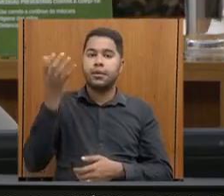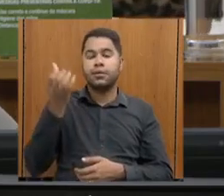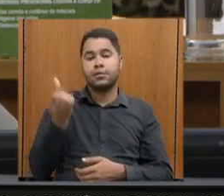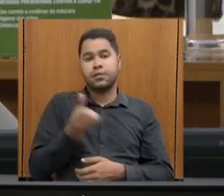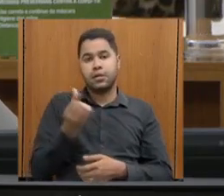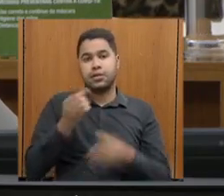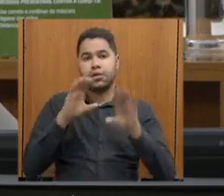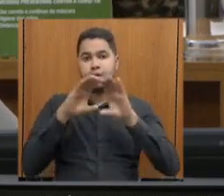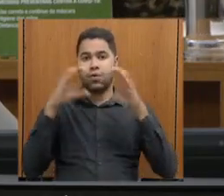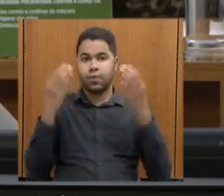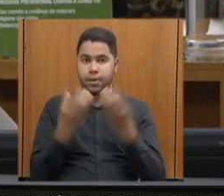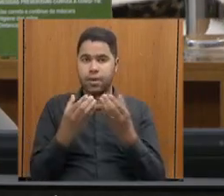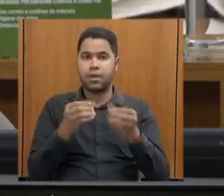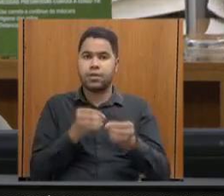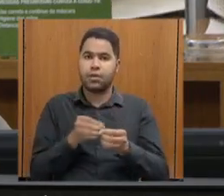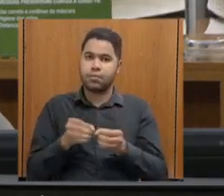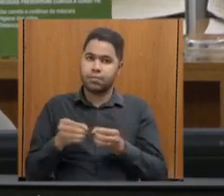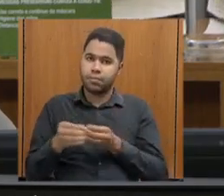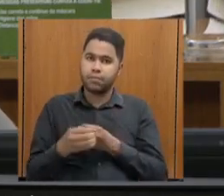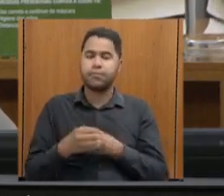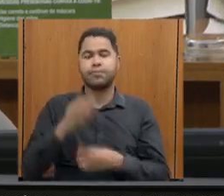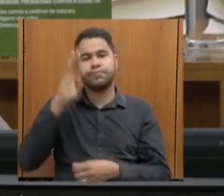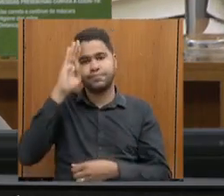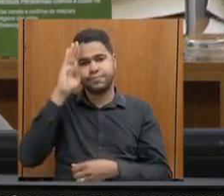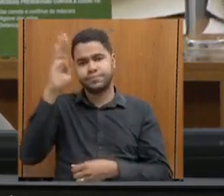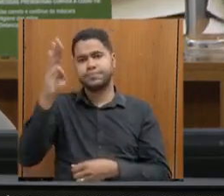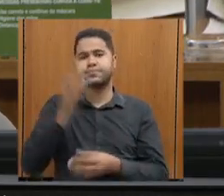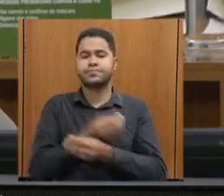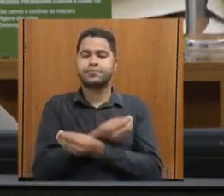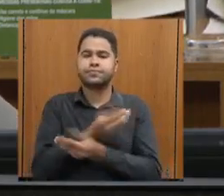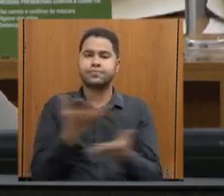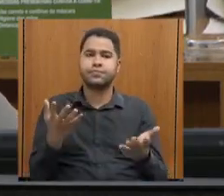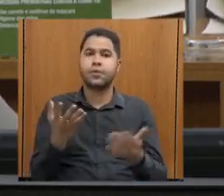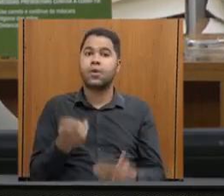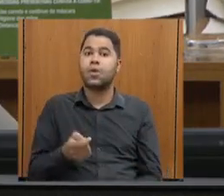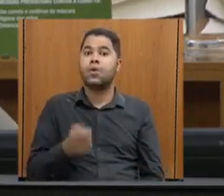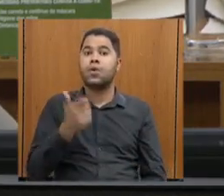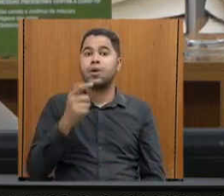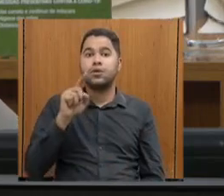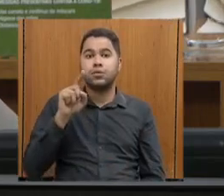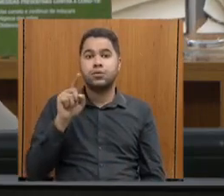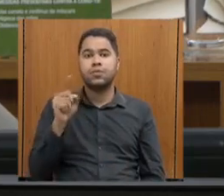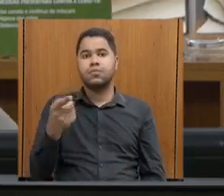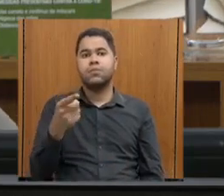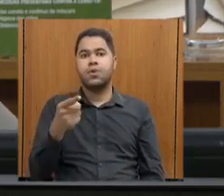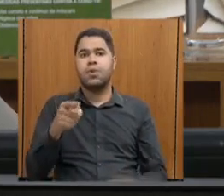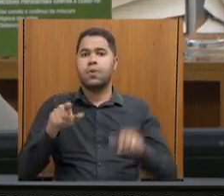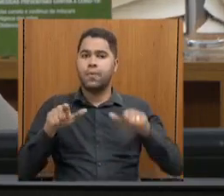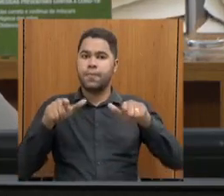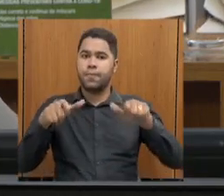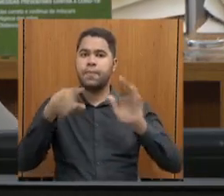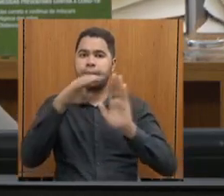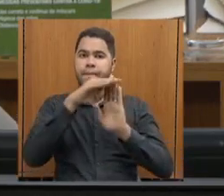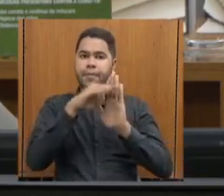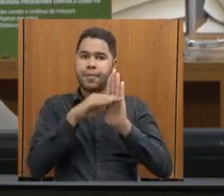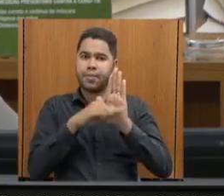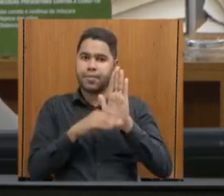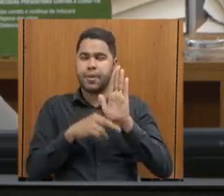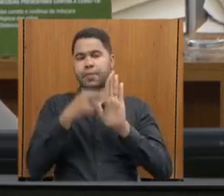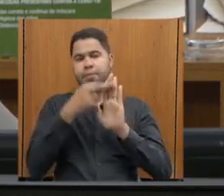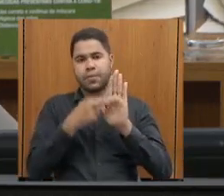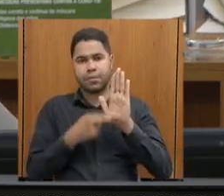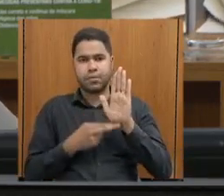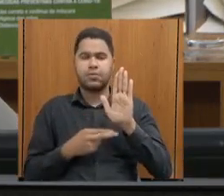torna que teve seu grande destaque aí com a entrega de quase mil títulos de regularização fundiária E aí eu